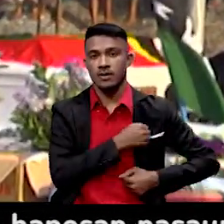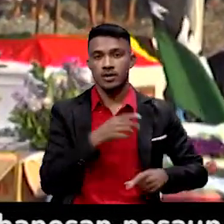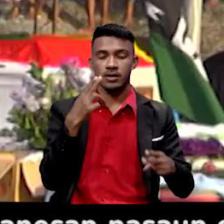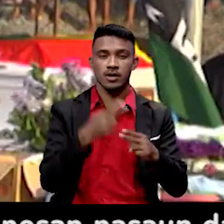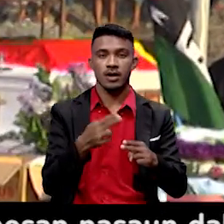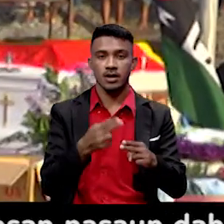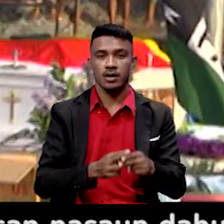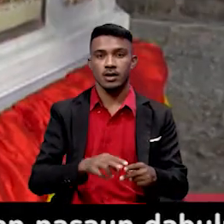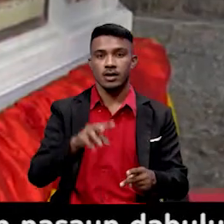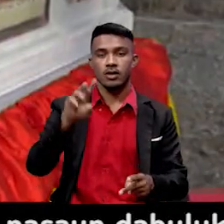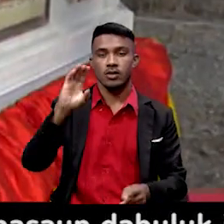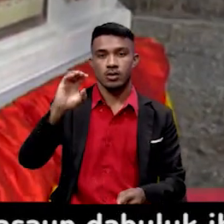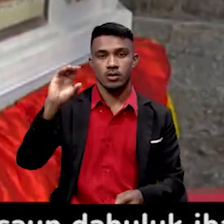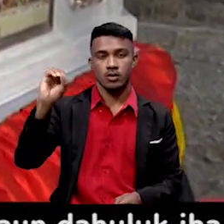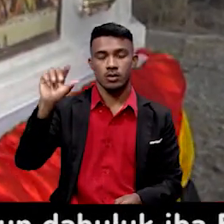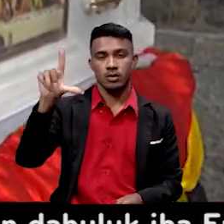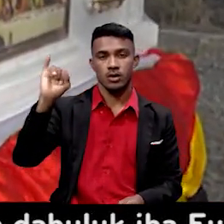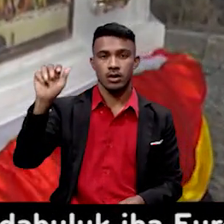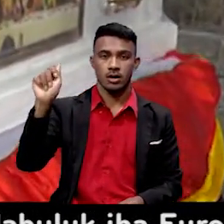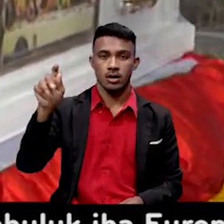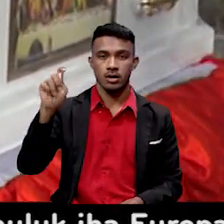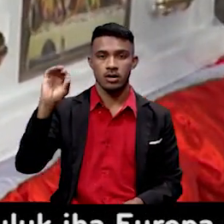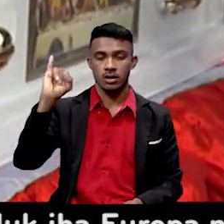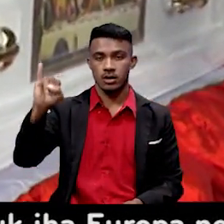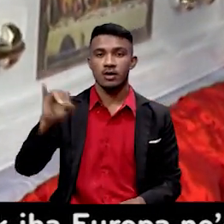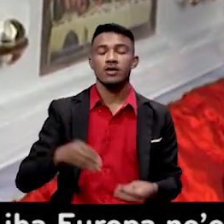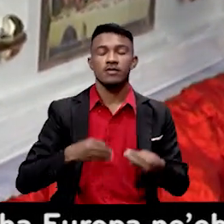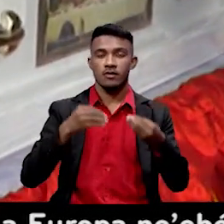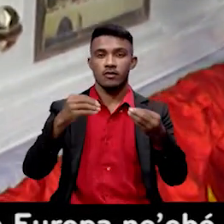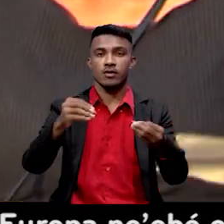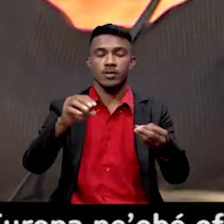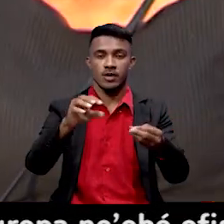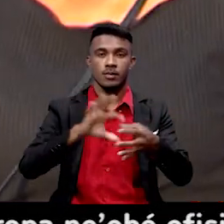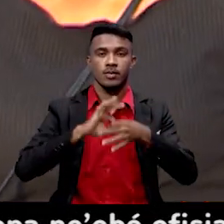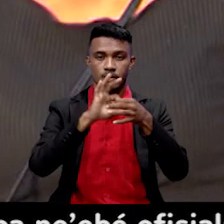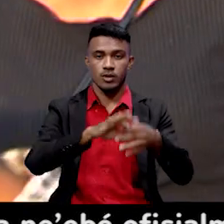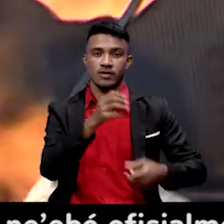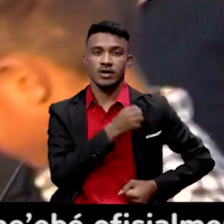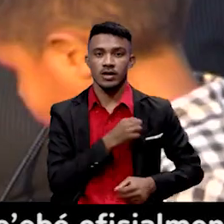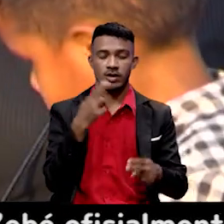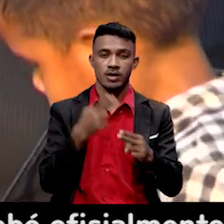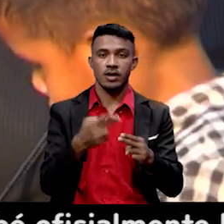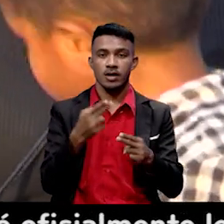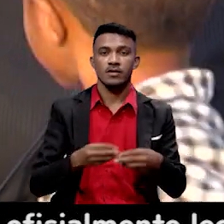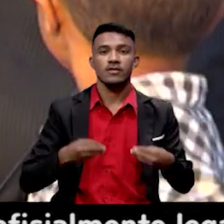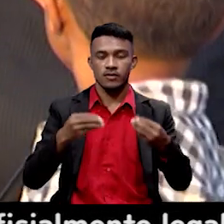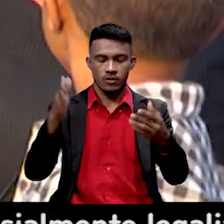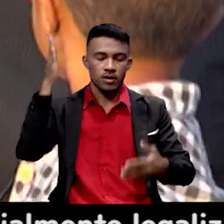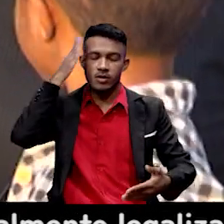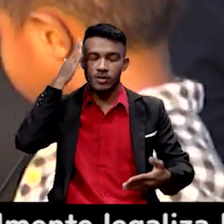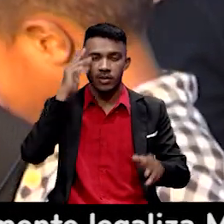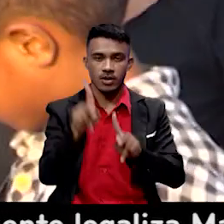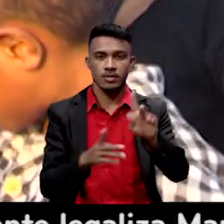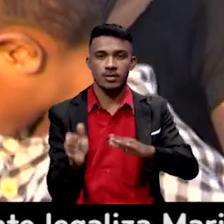Lori Instituição Nianaran, atau sentido condolência ba família em lutada. No Coliati considera saudoso Makikit Lemurai, emanebe disciplina